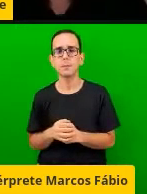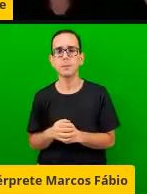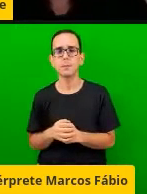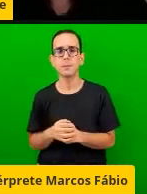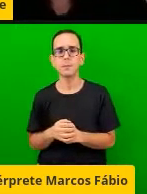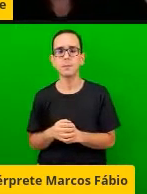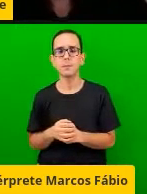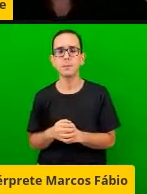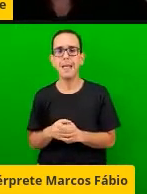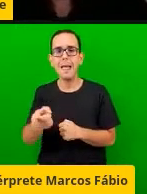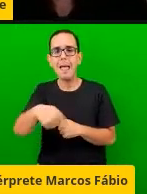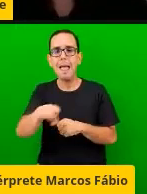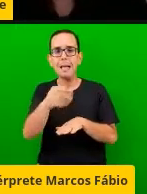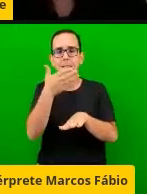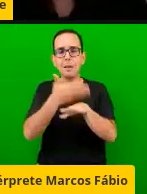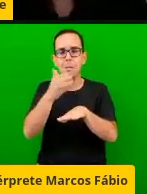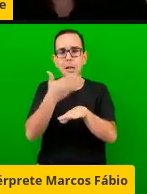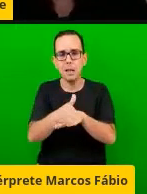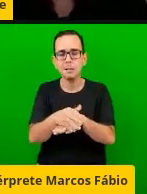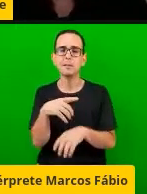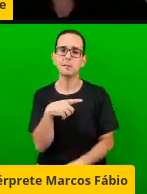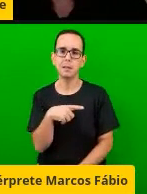essas habilidades, né, elas possuem